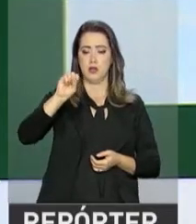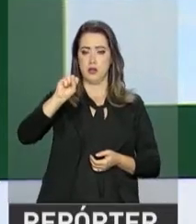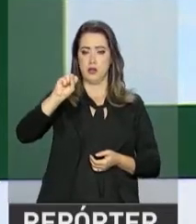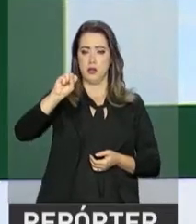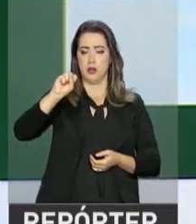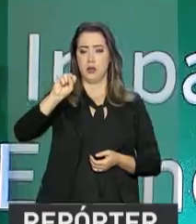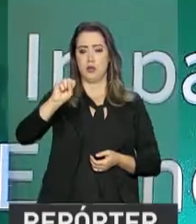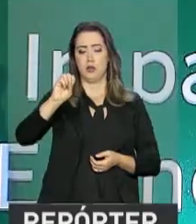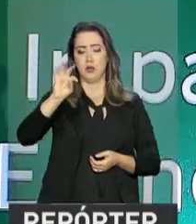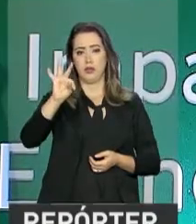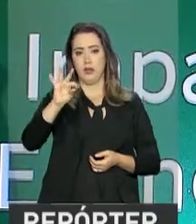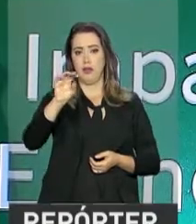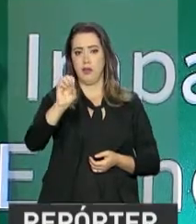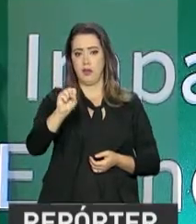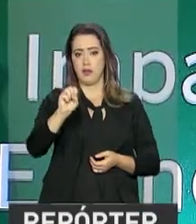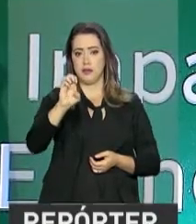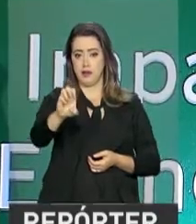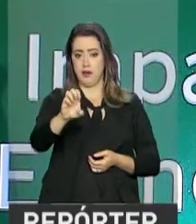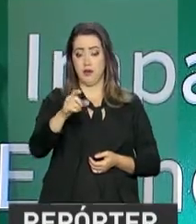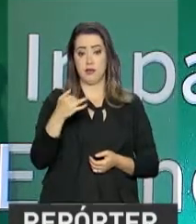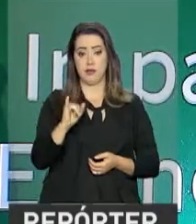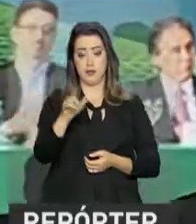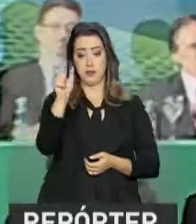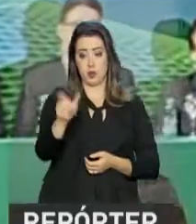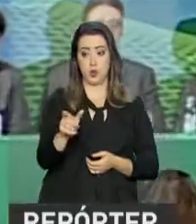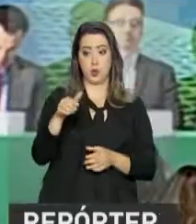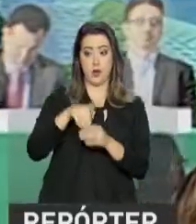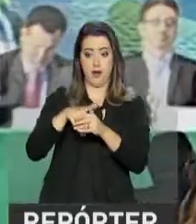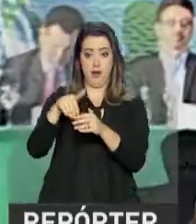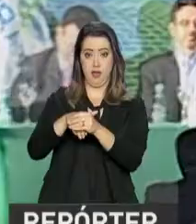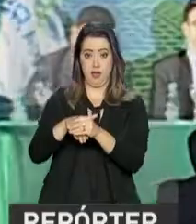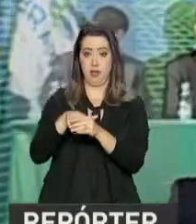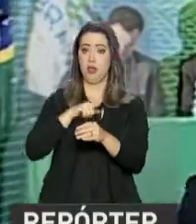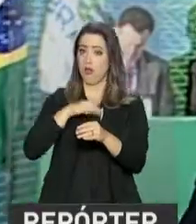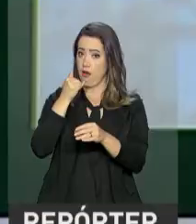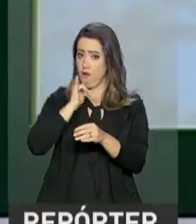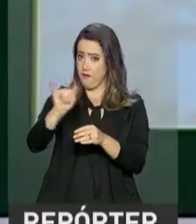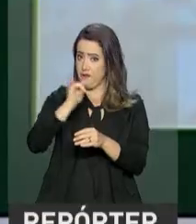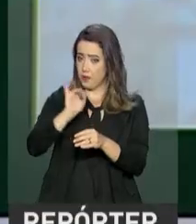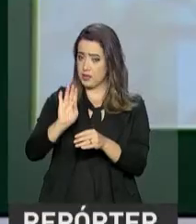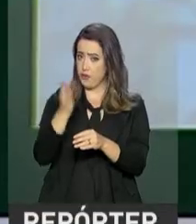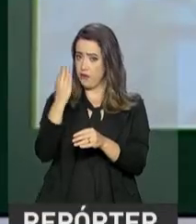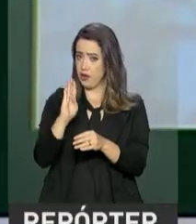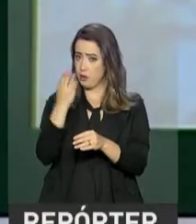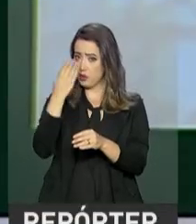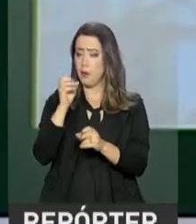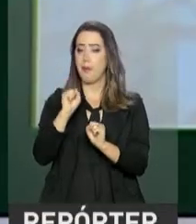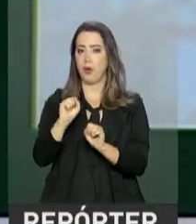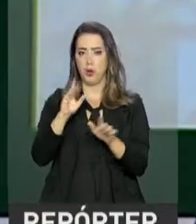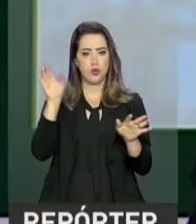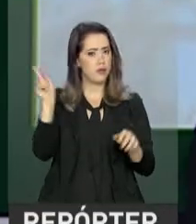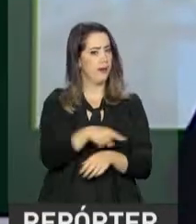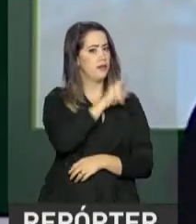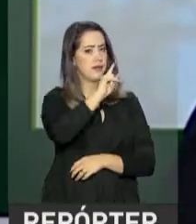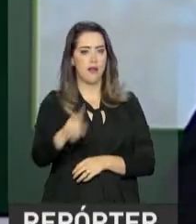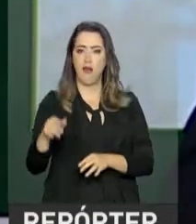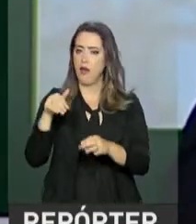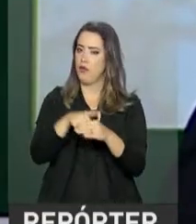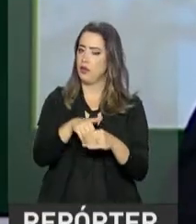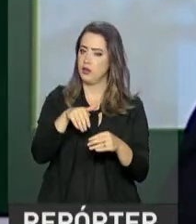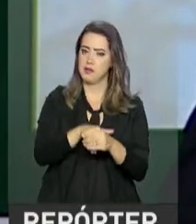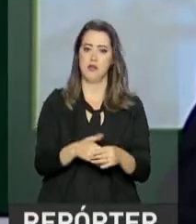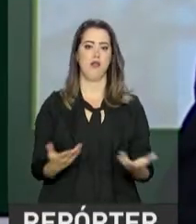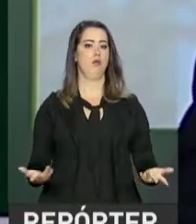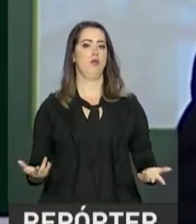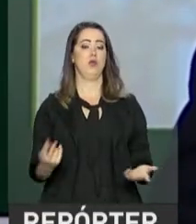for eleito em virtude do uso de notícias falsas, o pleito poderá ser anulado. Para Luiz Fux, o processo eleitoral não